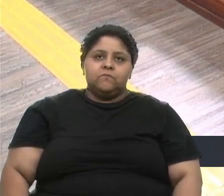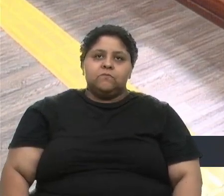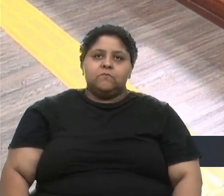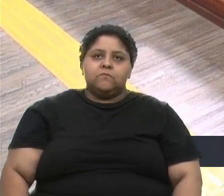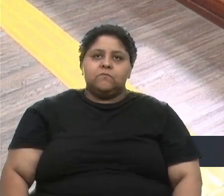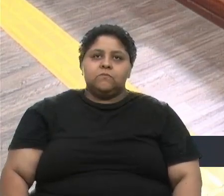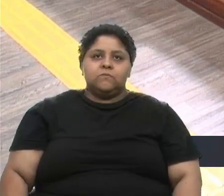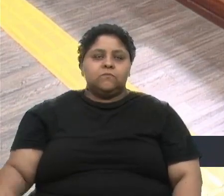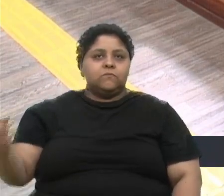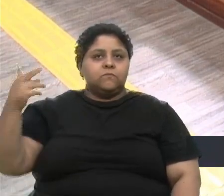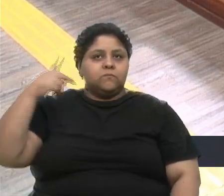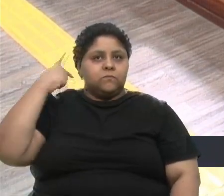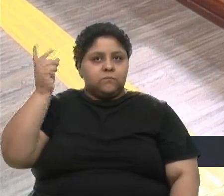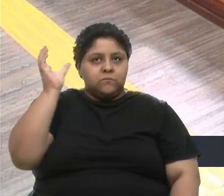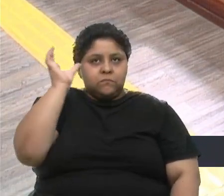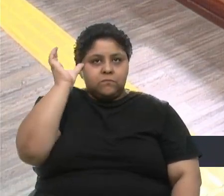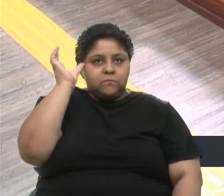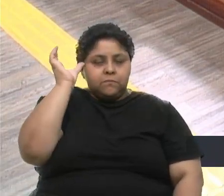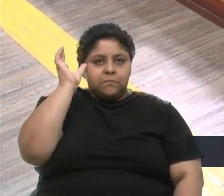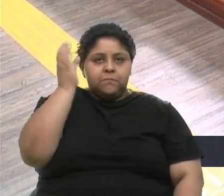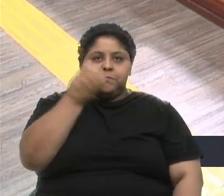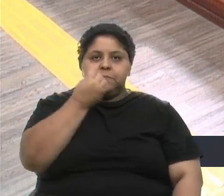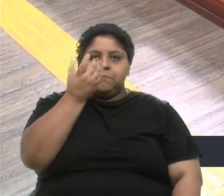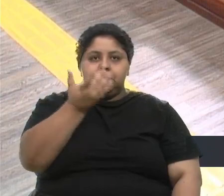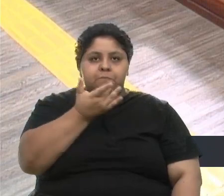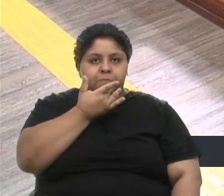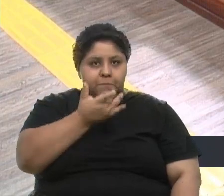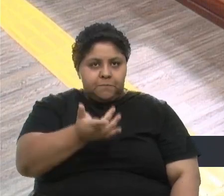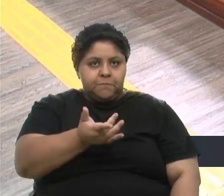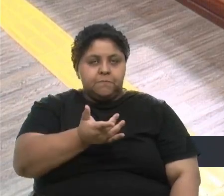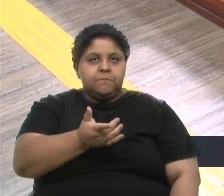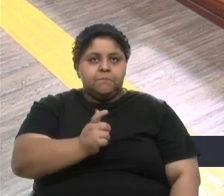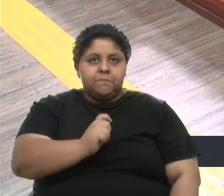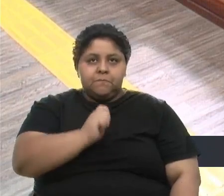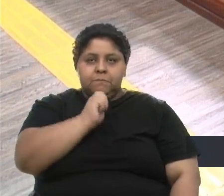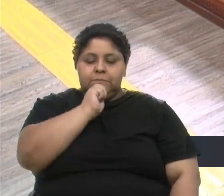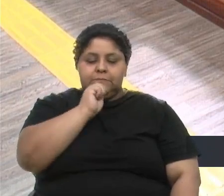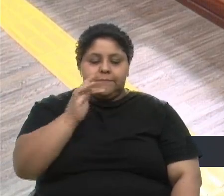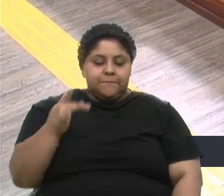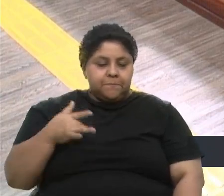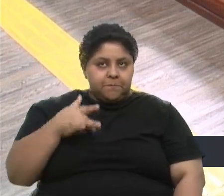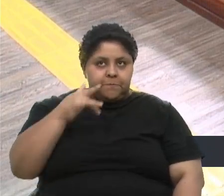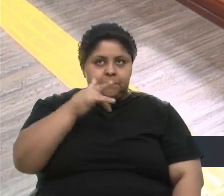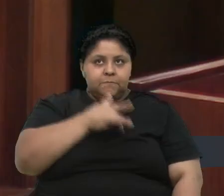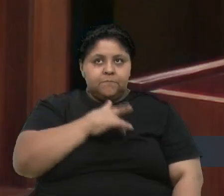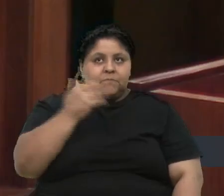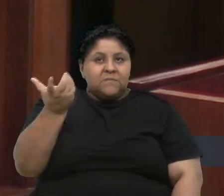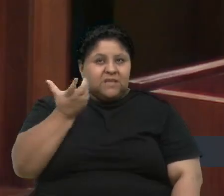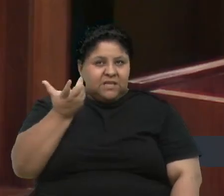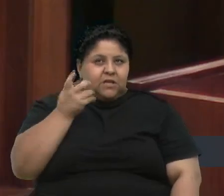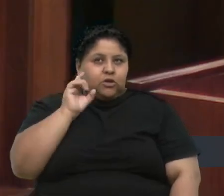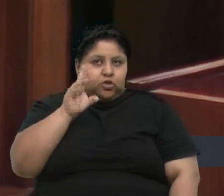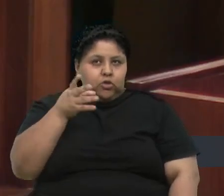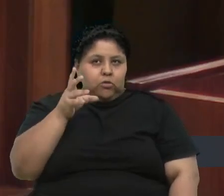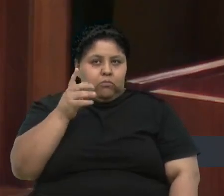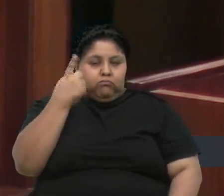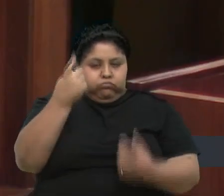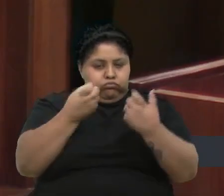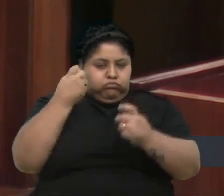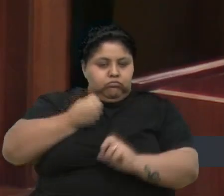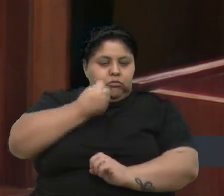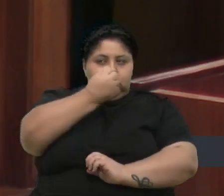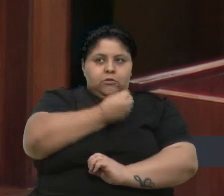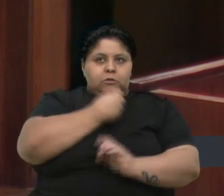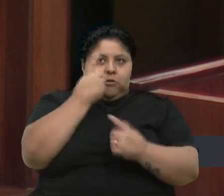Vereador Cadori, boa tarde. Ainda sobre saúde, eu quero só deixar alguns números aqui também sobre